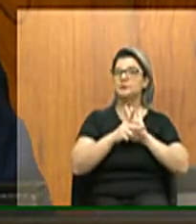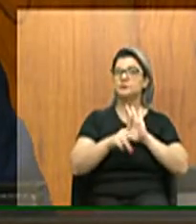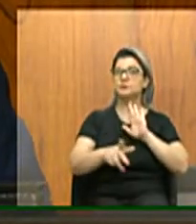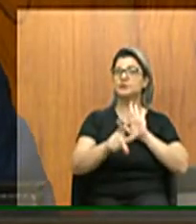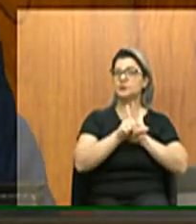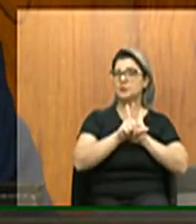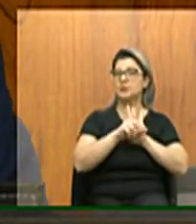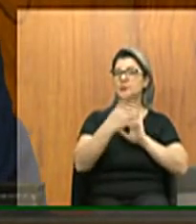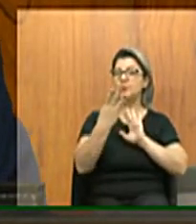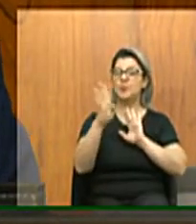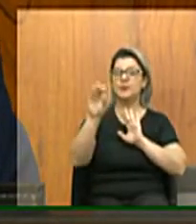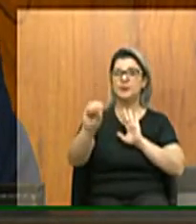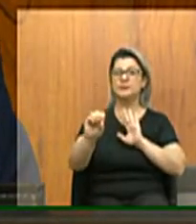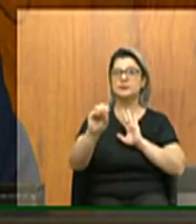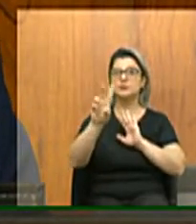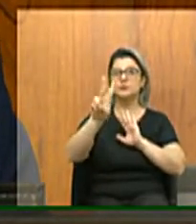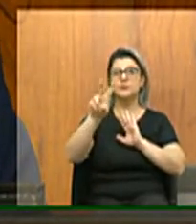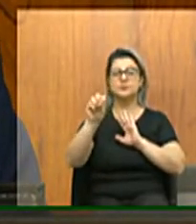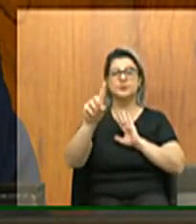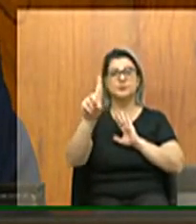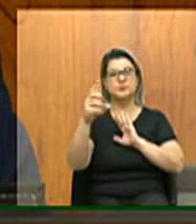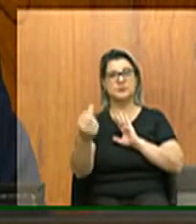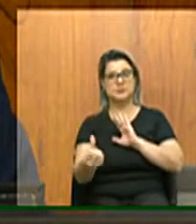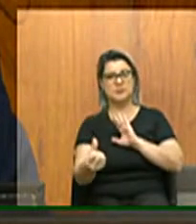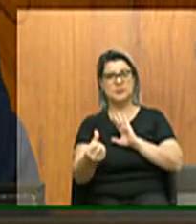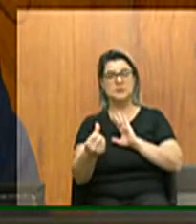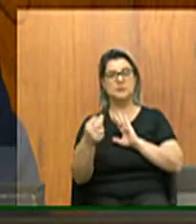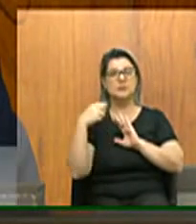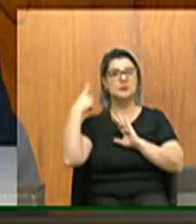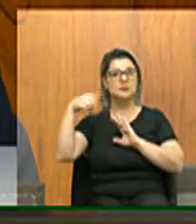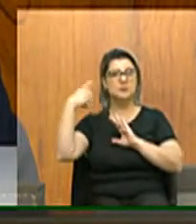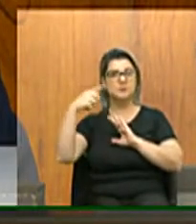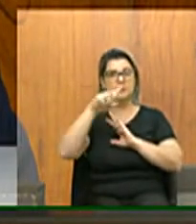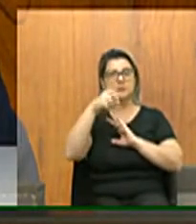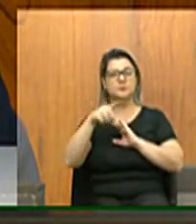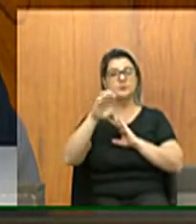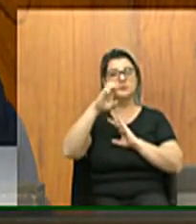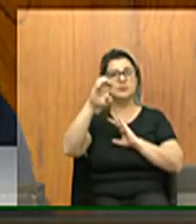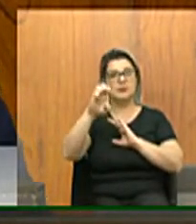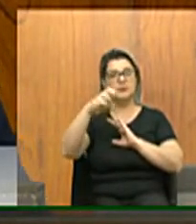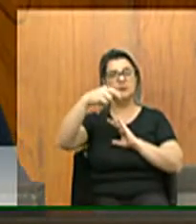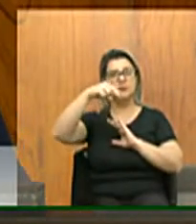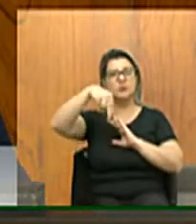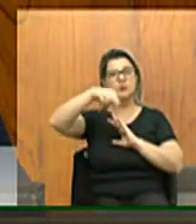40/2016, de autoria do deputado Zé Nunes, que institui a Semana Estadual de Incentivo